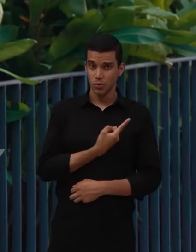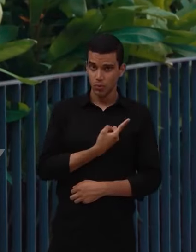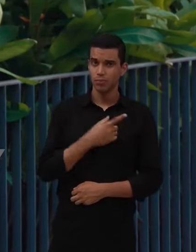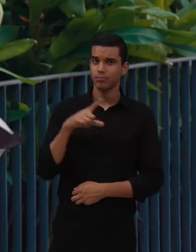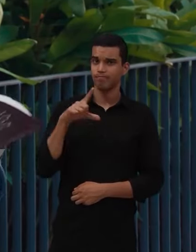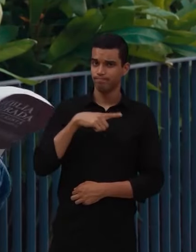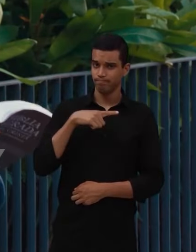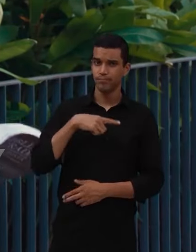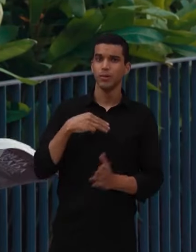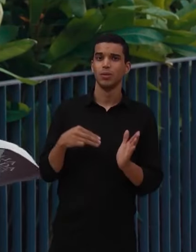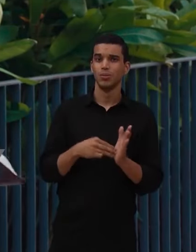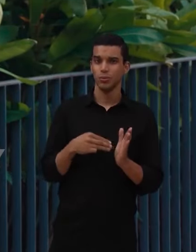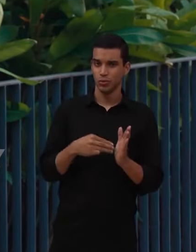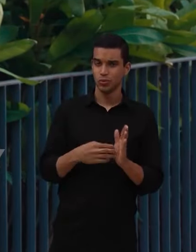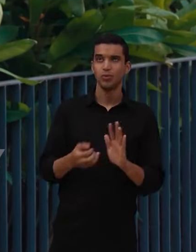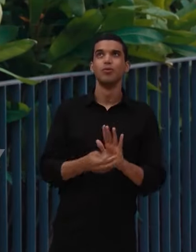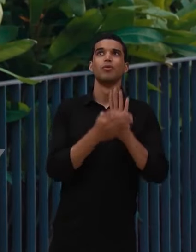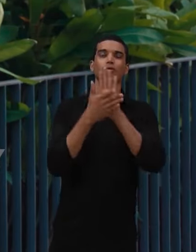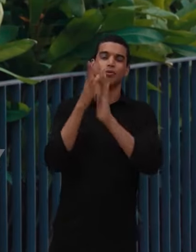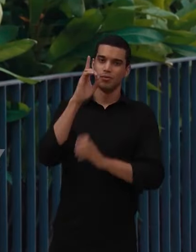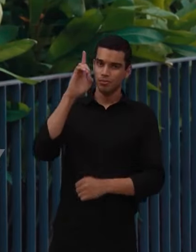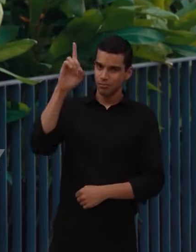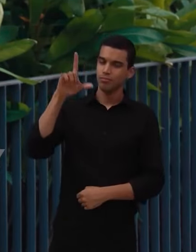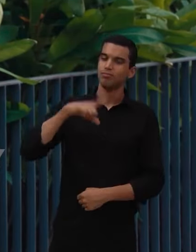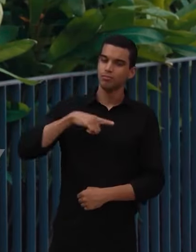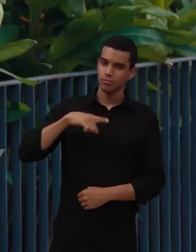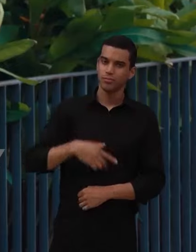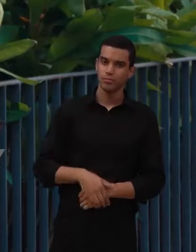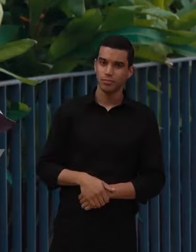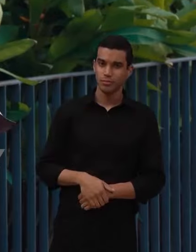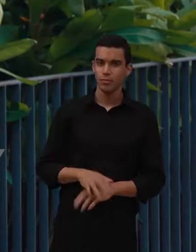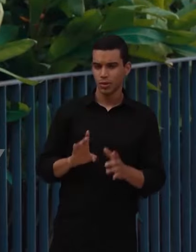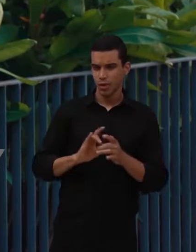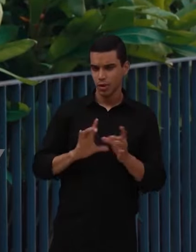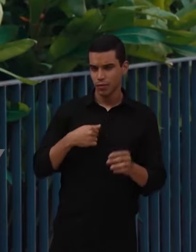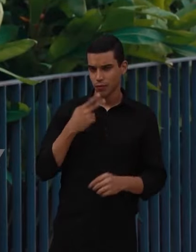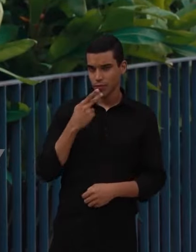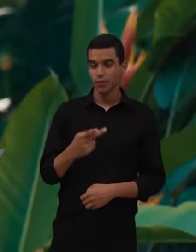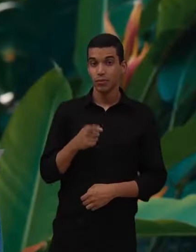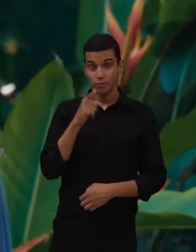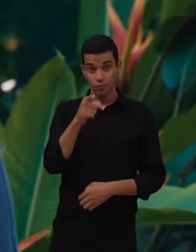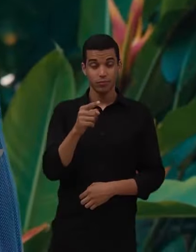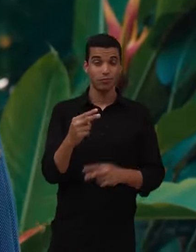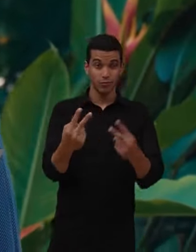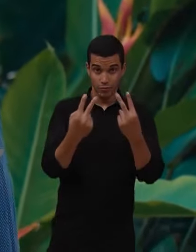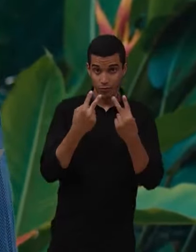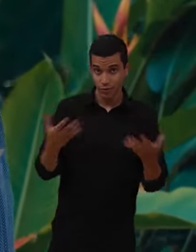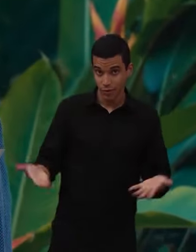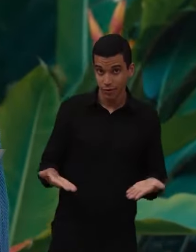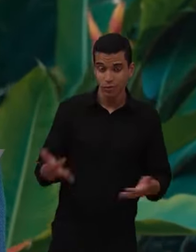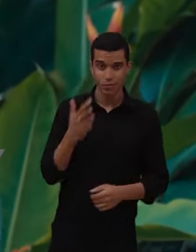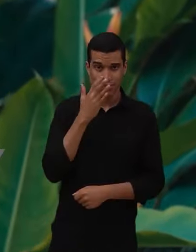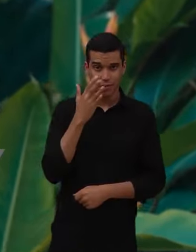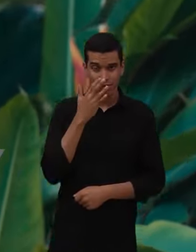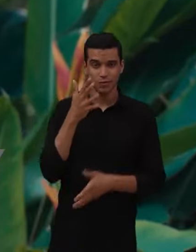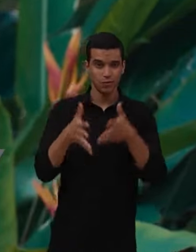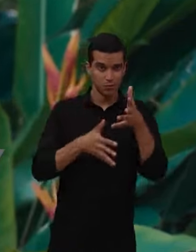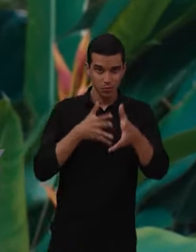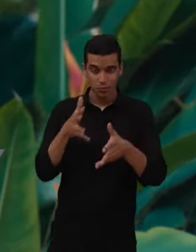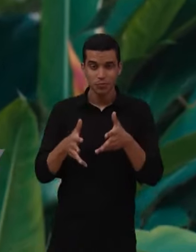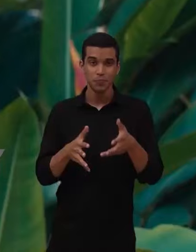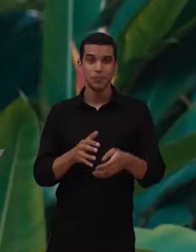temos razões para louvar a Deus. Permita-me dizer, você que me escuta, que me